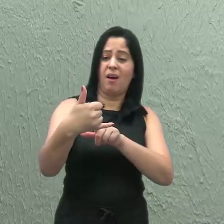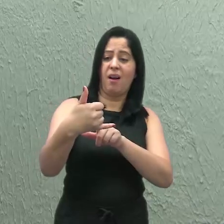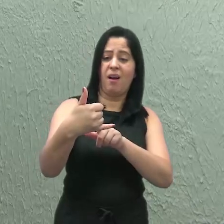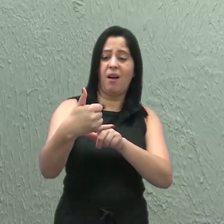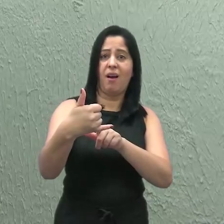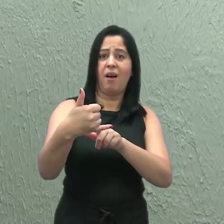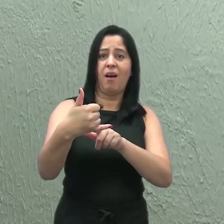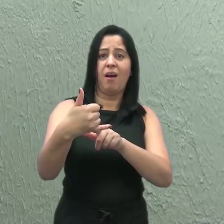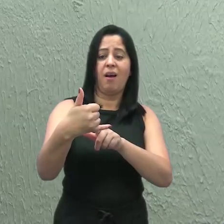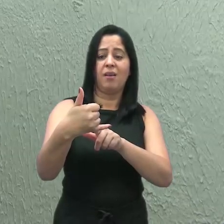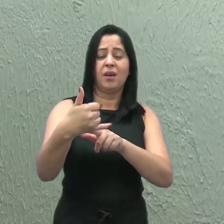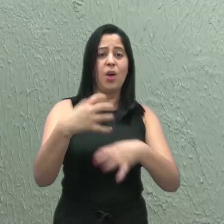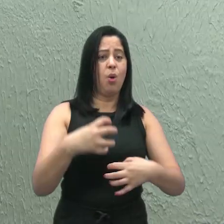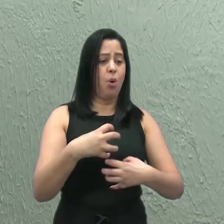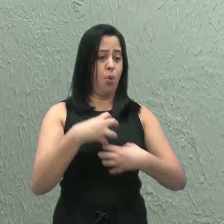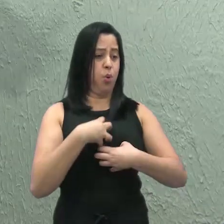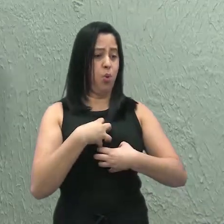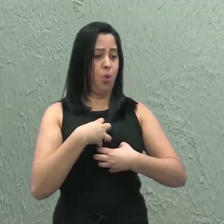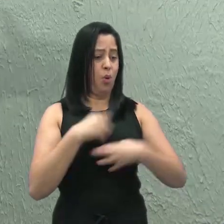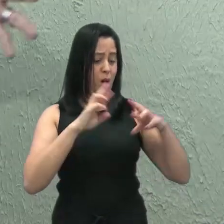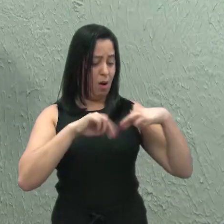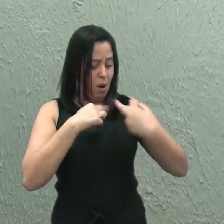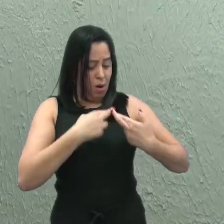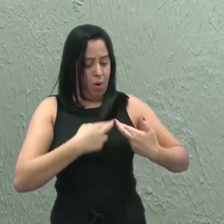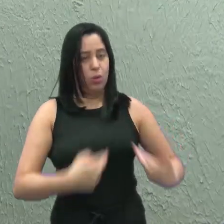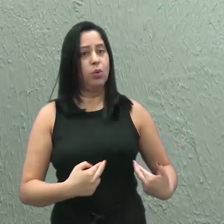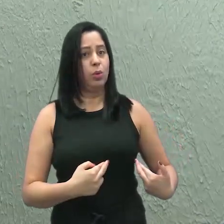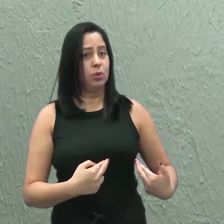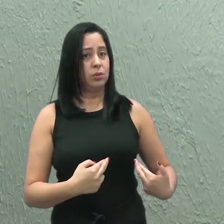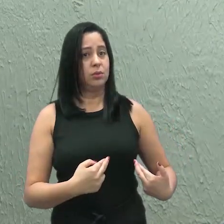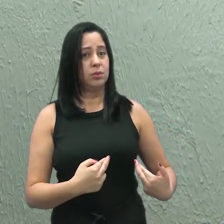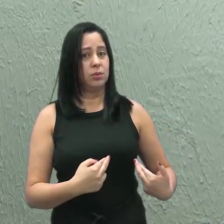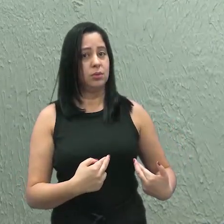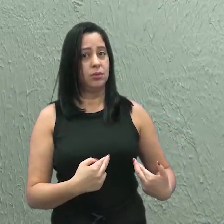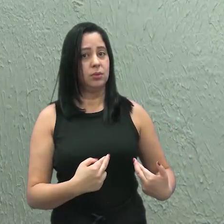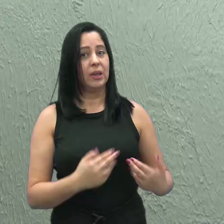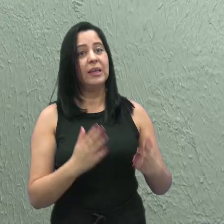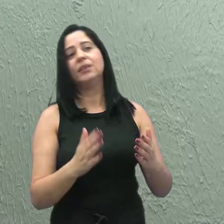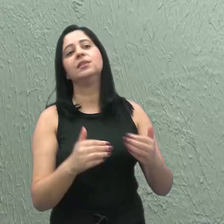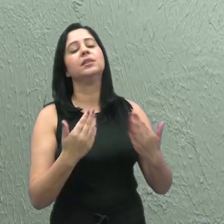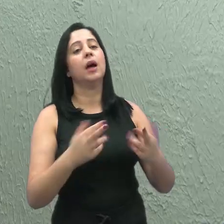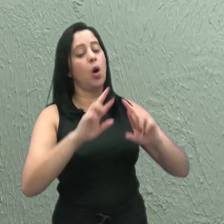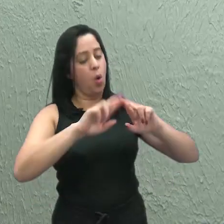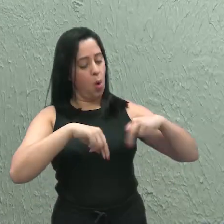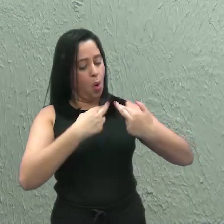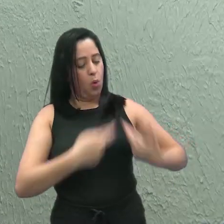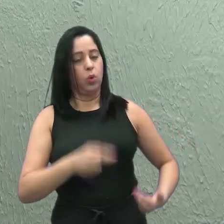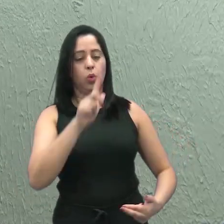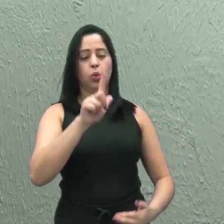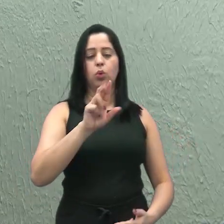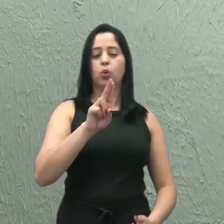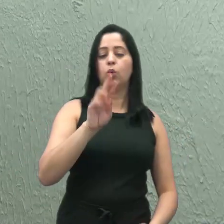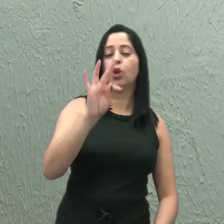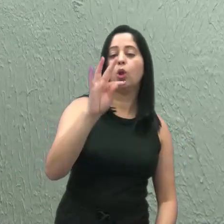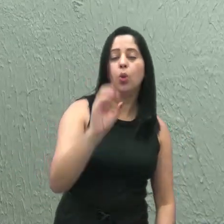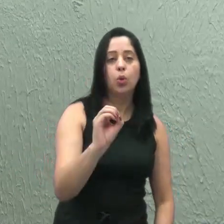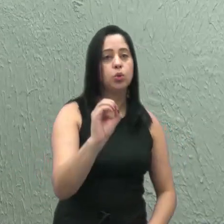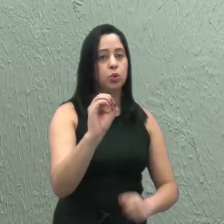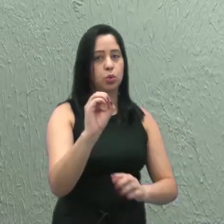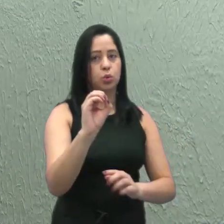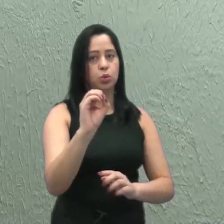as etapas do luto, as fases do luto. Se eu perder um celular, ou perder qualquer coisa que para mim é importante. Então, o luto ele é gerado